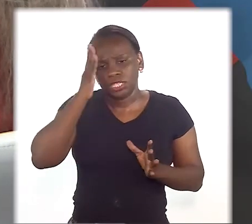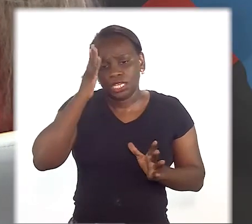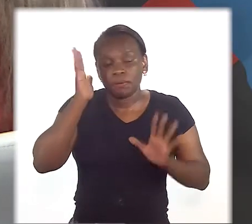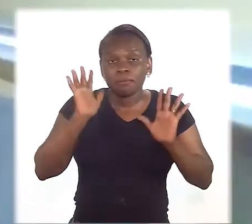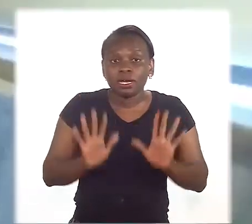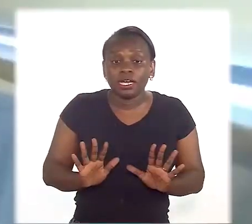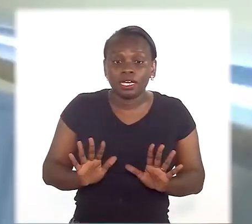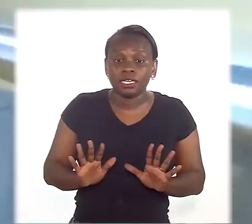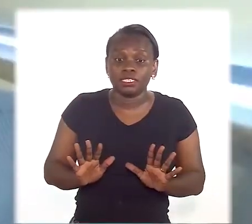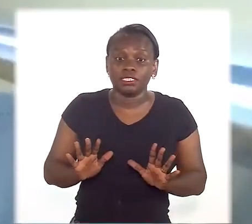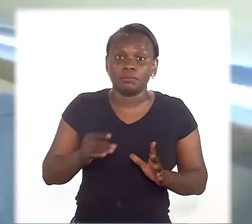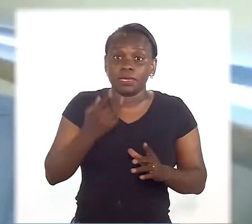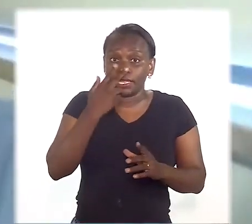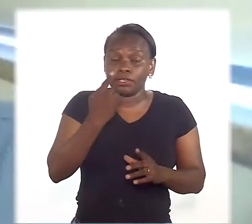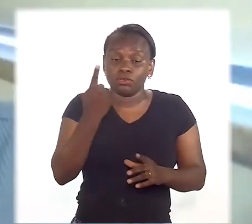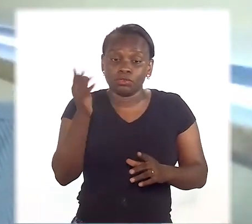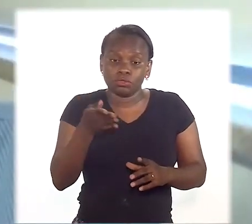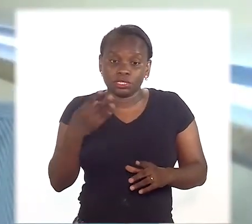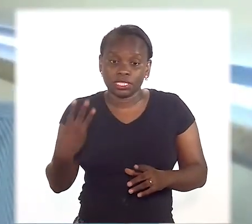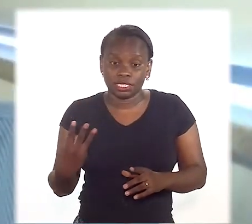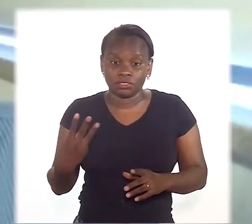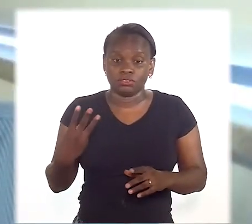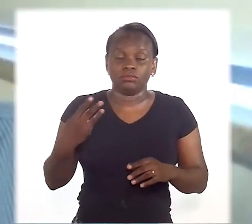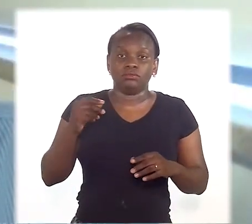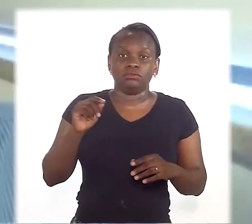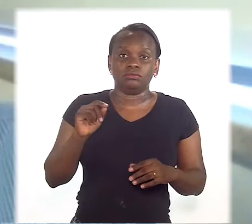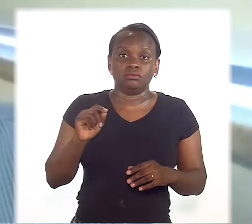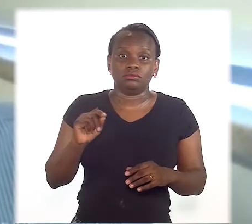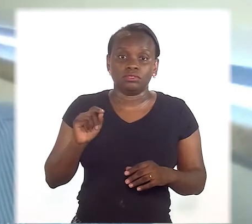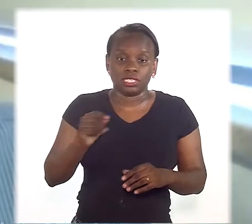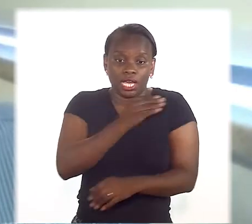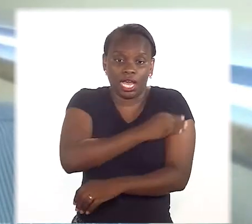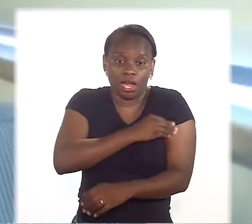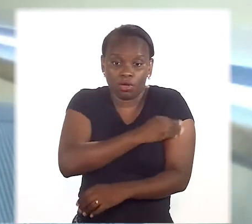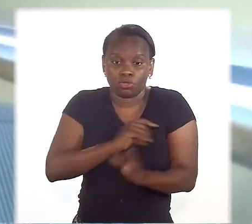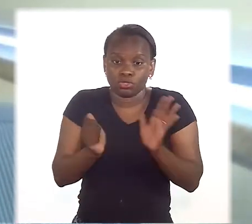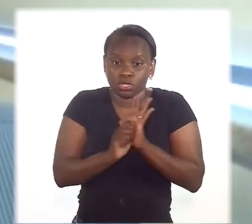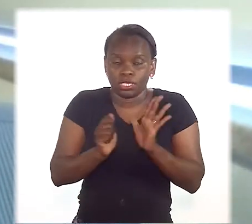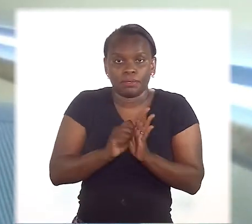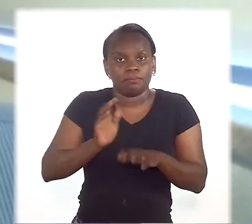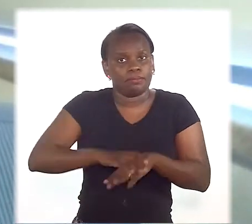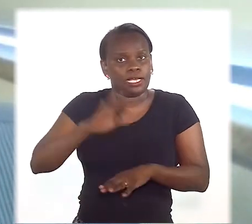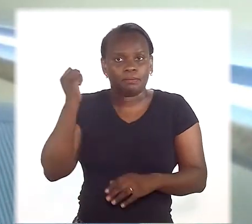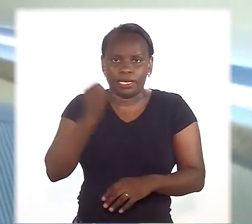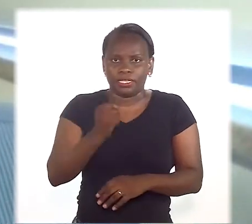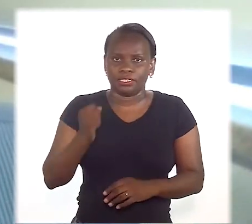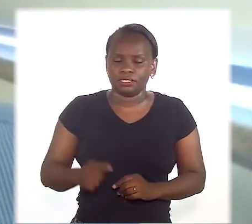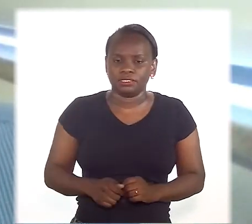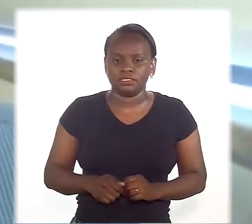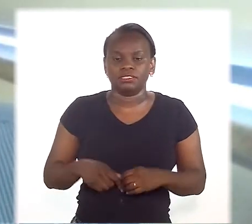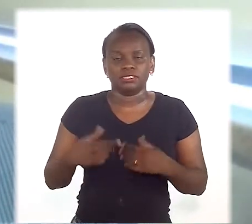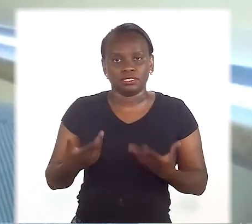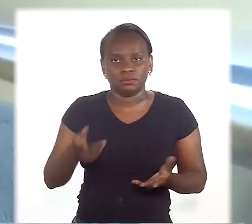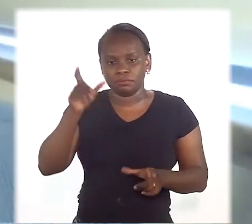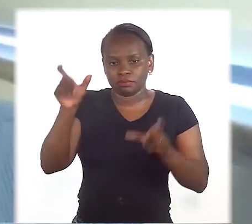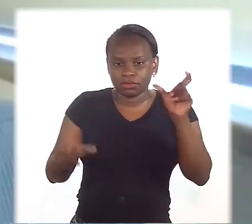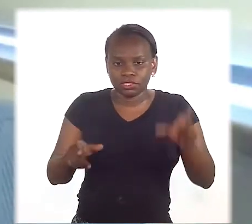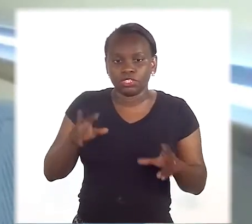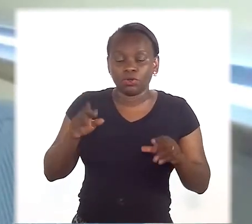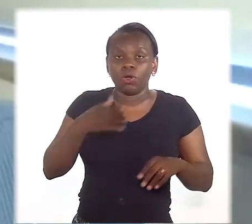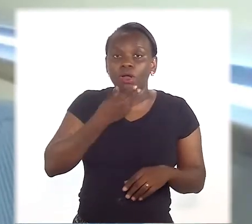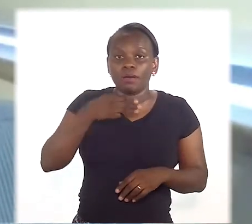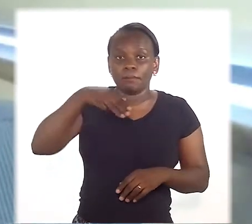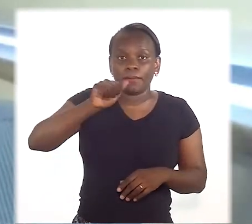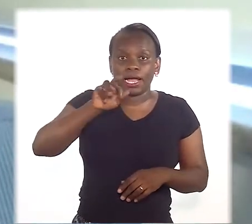obviamente, mas é um terço do que o álcool e as drogas matam. Personagens